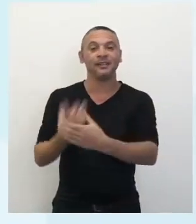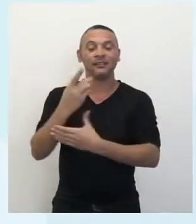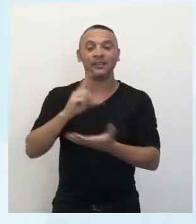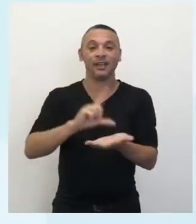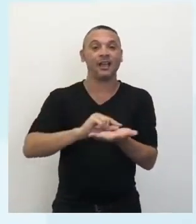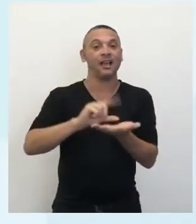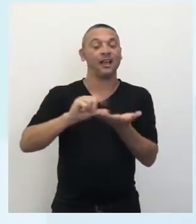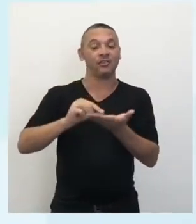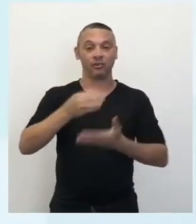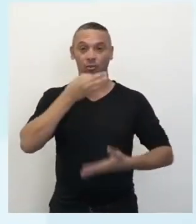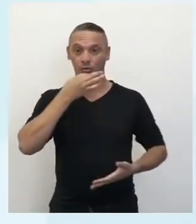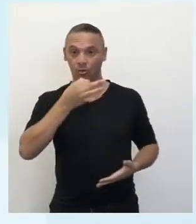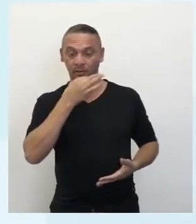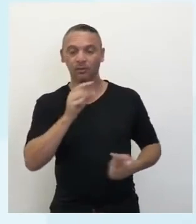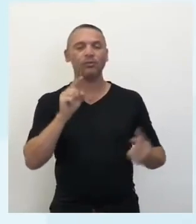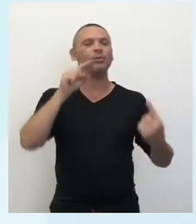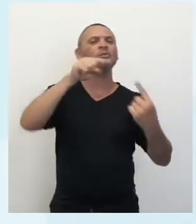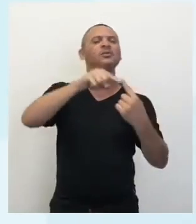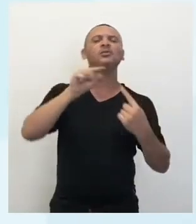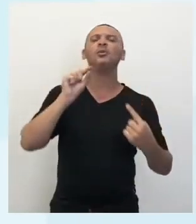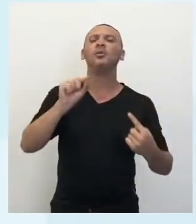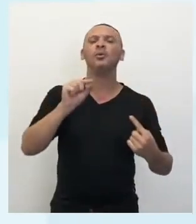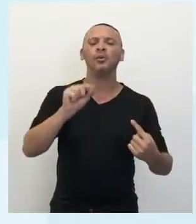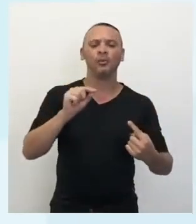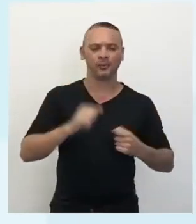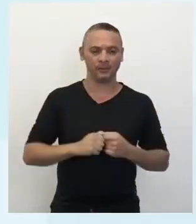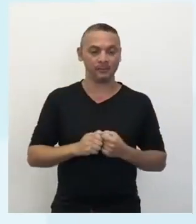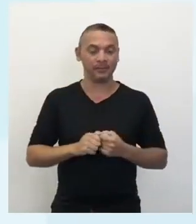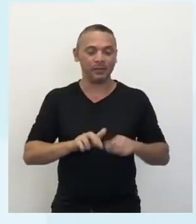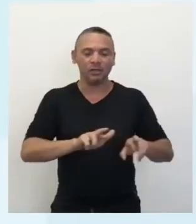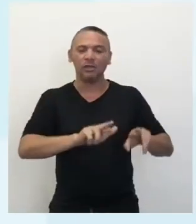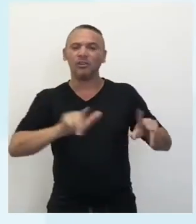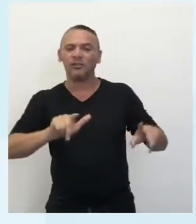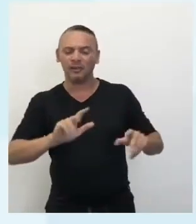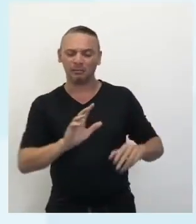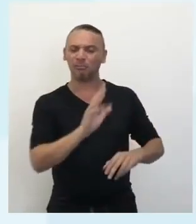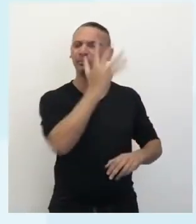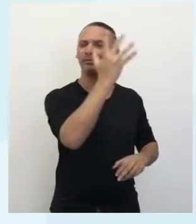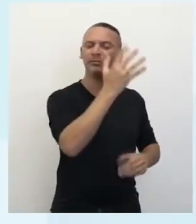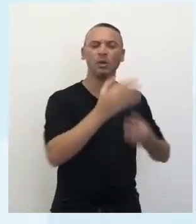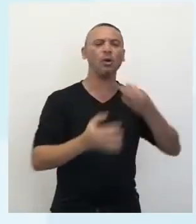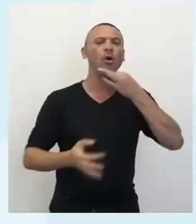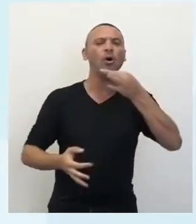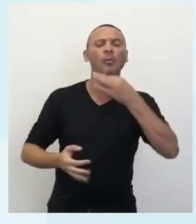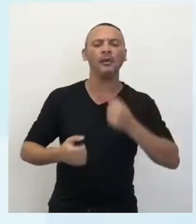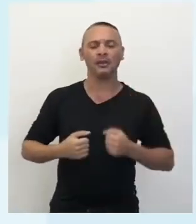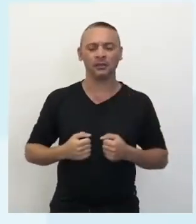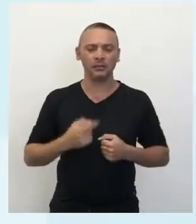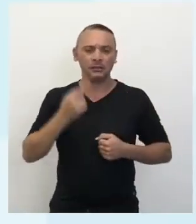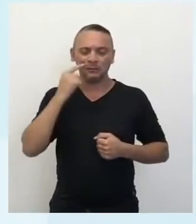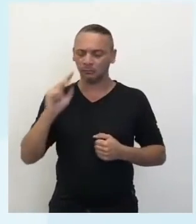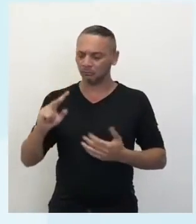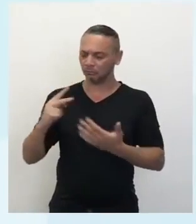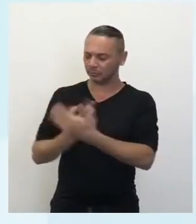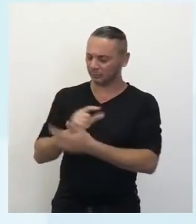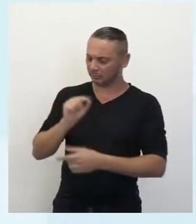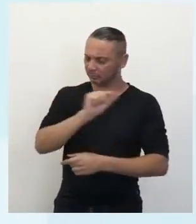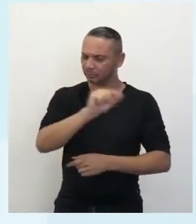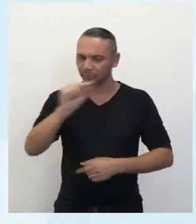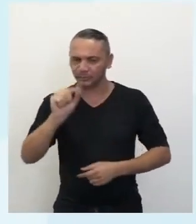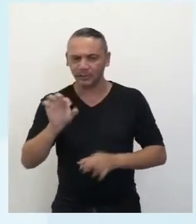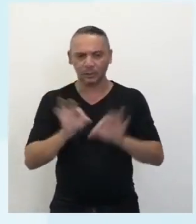de opinião, os objetivos: retomar a diferença entre fato e opinião, reconhecer fatos e opiniões